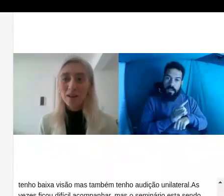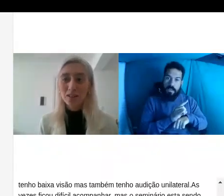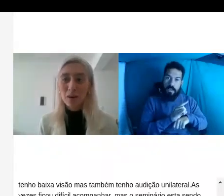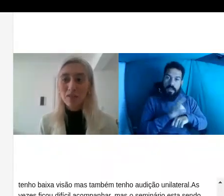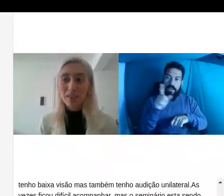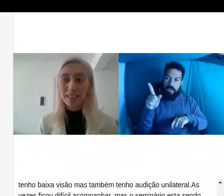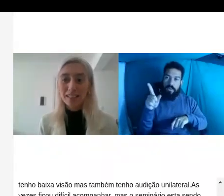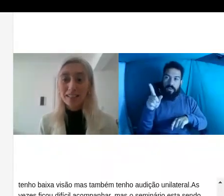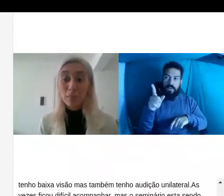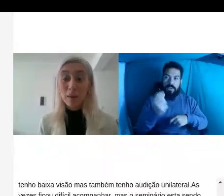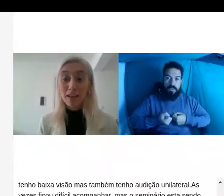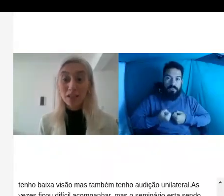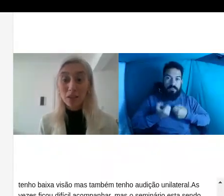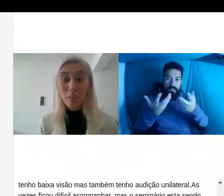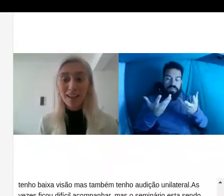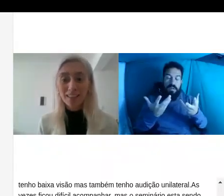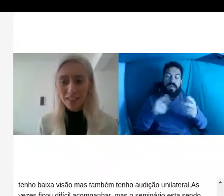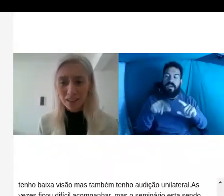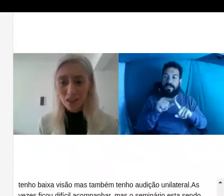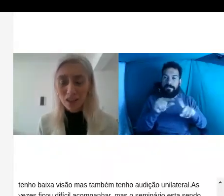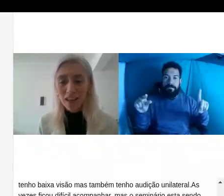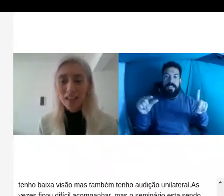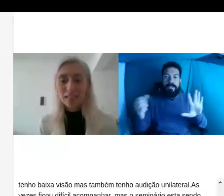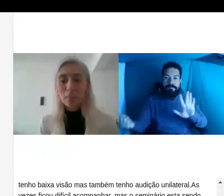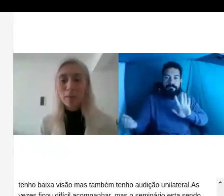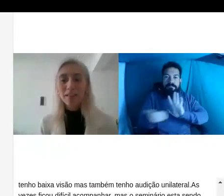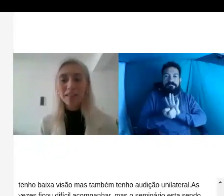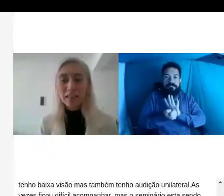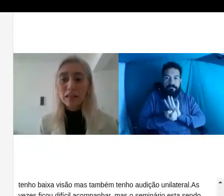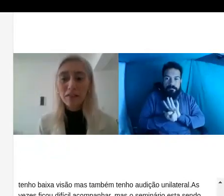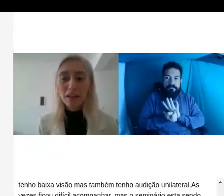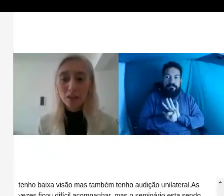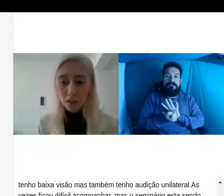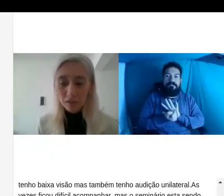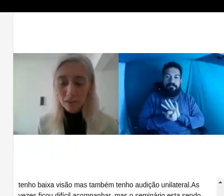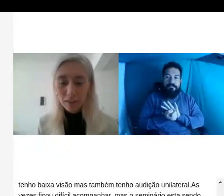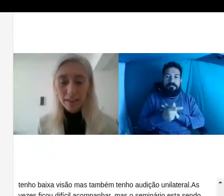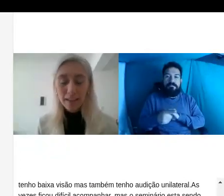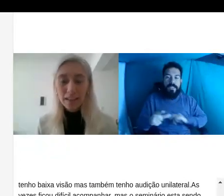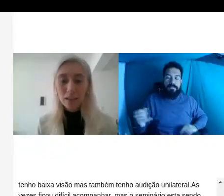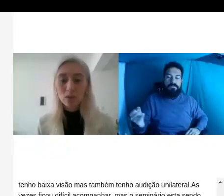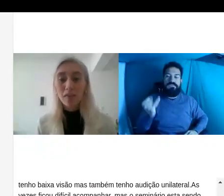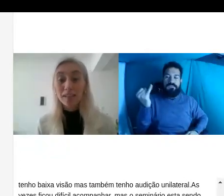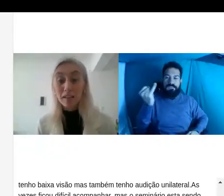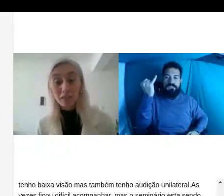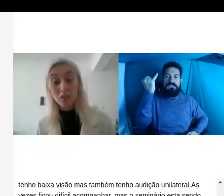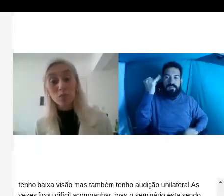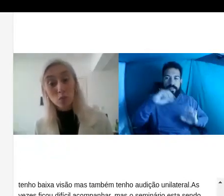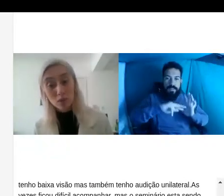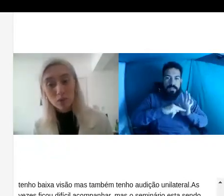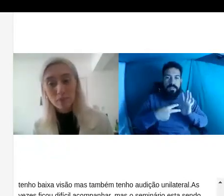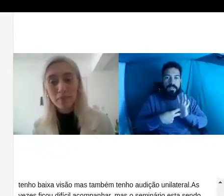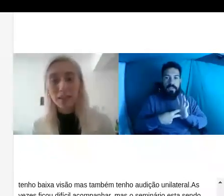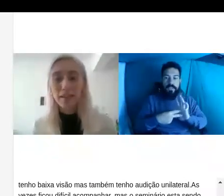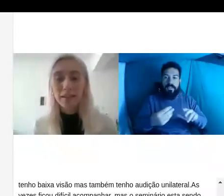acho que é uma frase extremamente impactante, extremamente significativa e que nos faz refletir